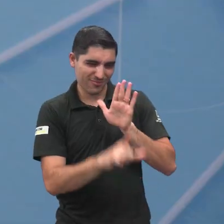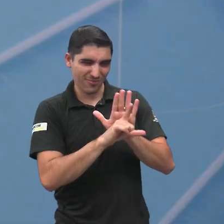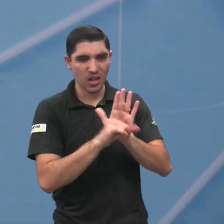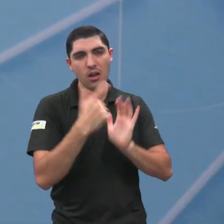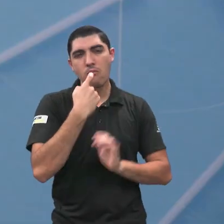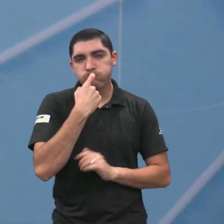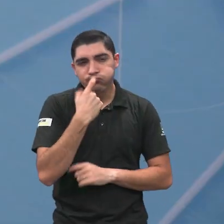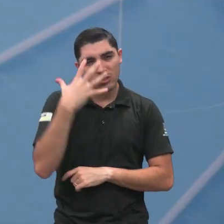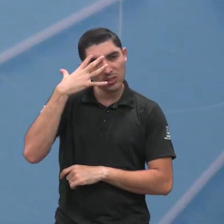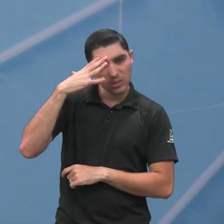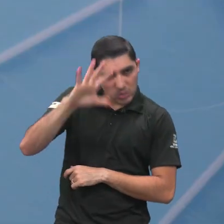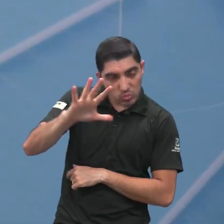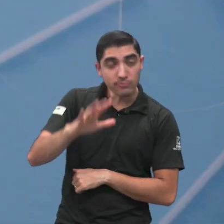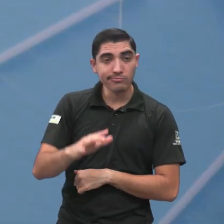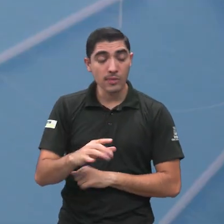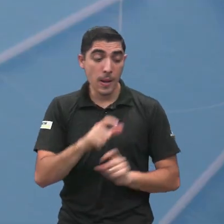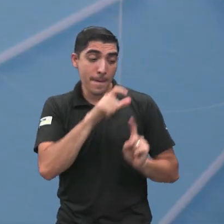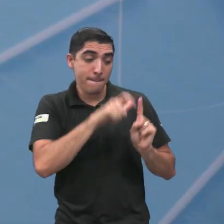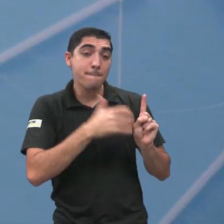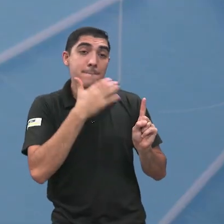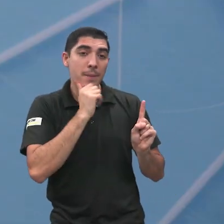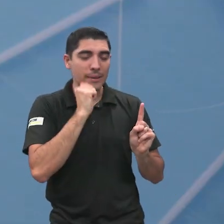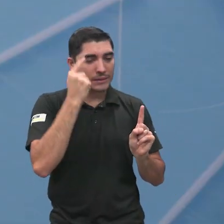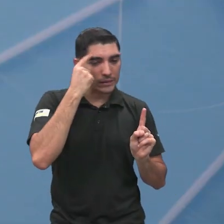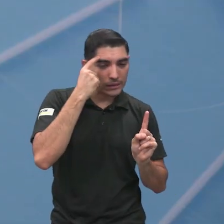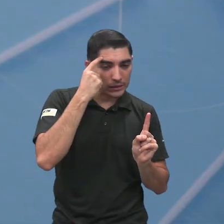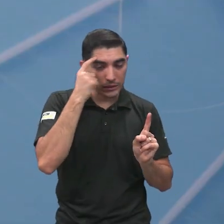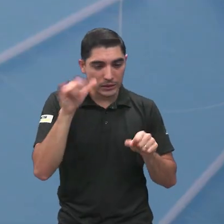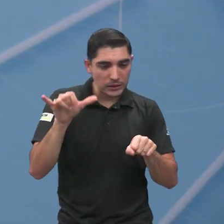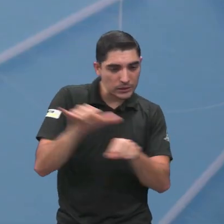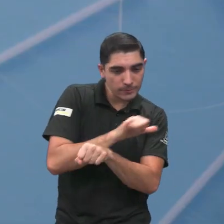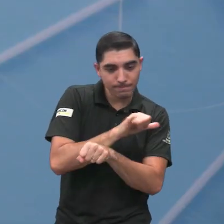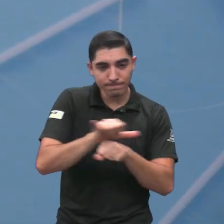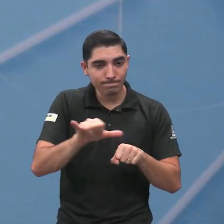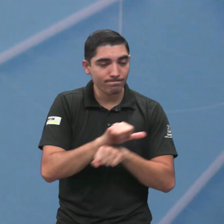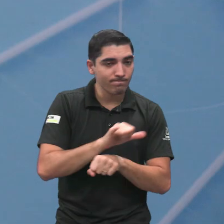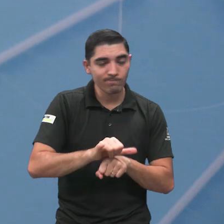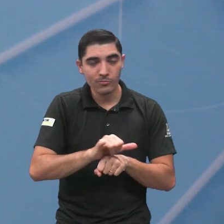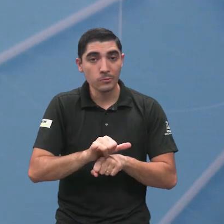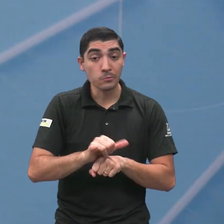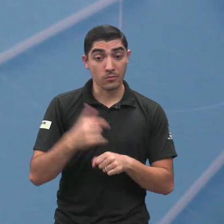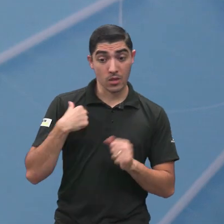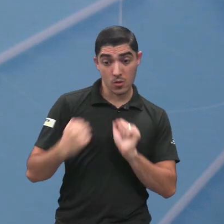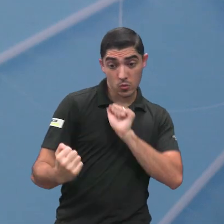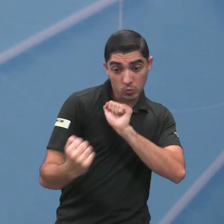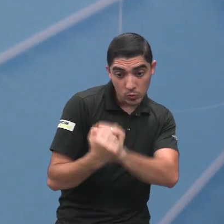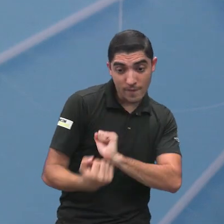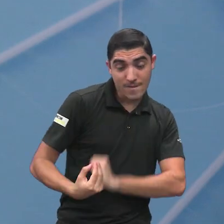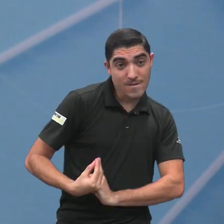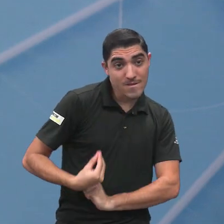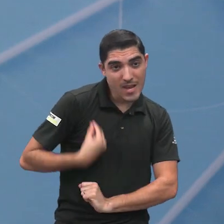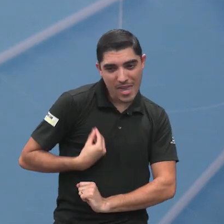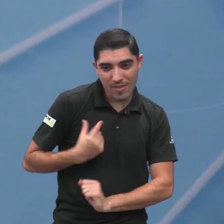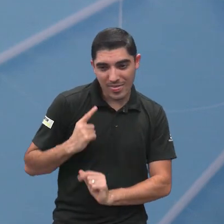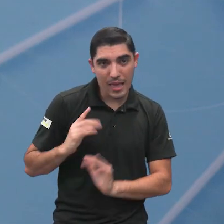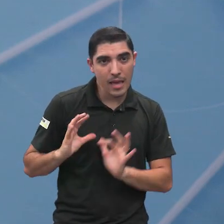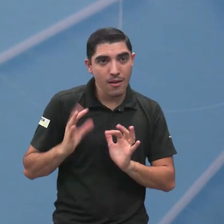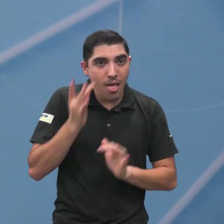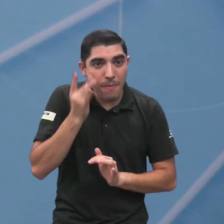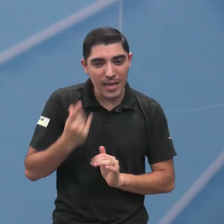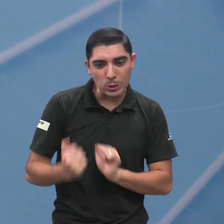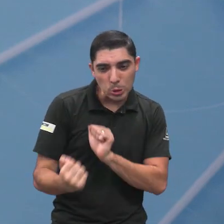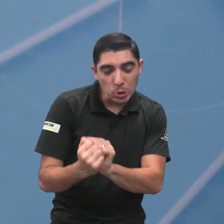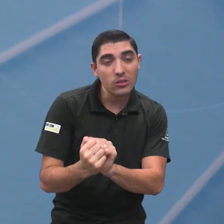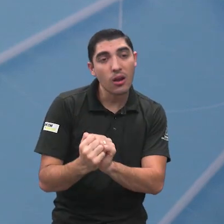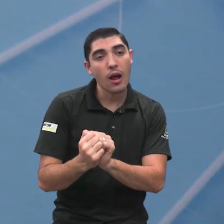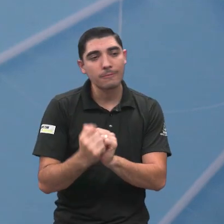buscar outros meios de, quando ele estiver presente, ele acessar essas demais camadas de cuidado que eu mencionei, né? E outra